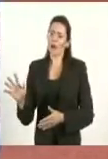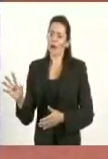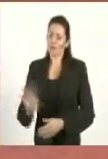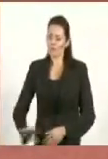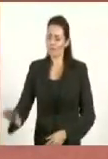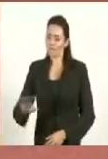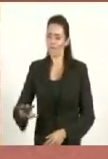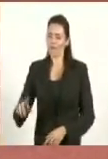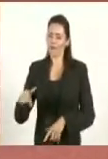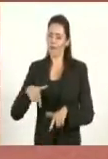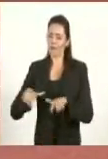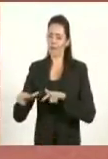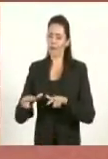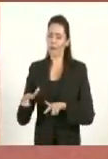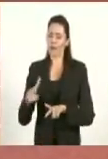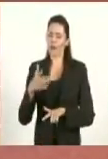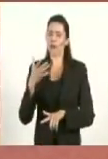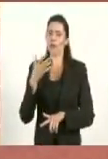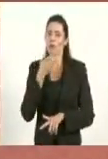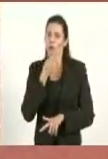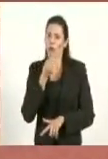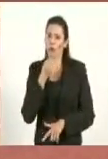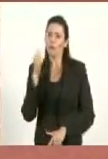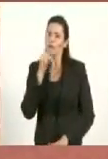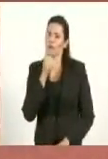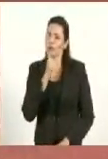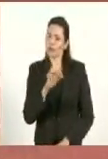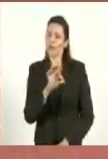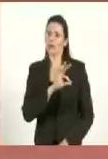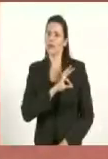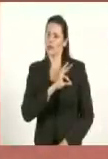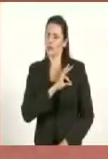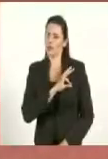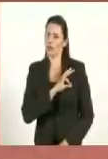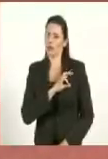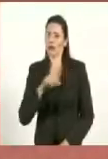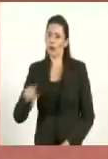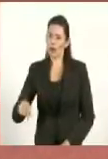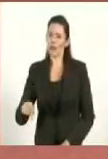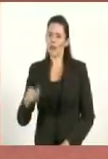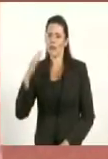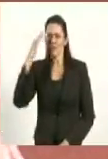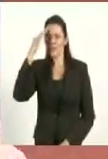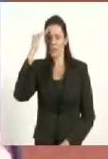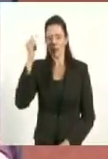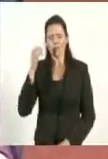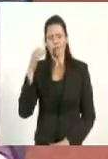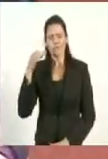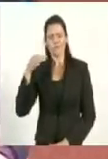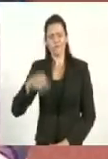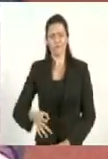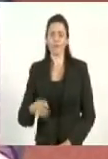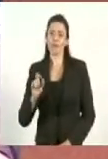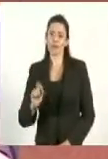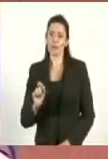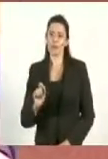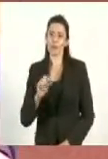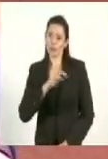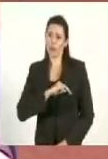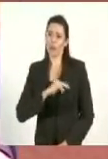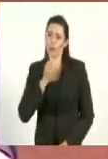ter nos seus salários a convicção de que eles vão poder, com dignidade, sustentar suas famílias. Por isso, nós estamos nessa